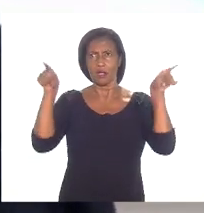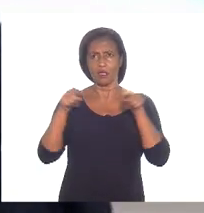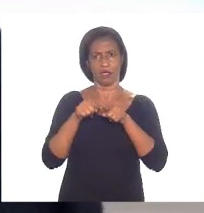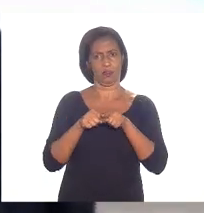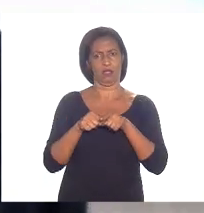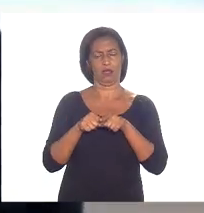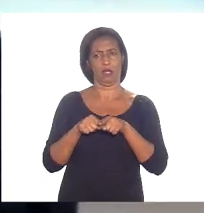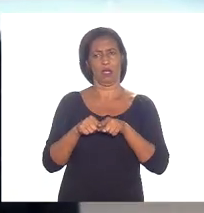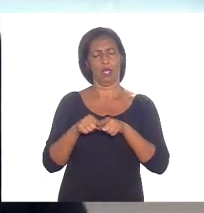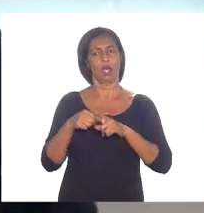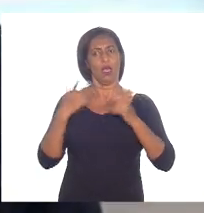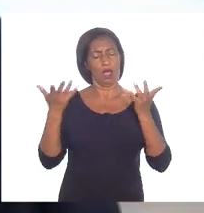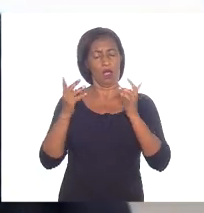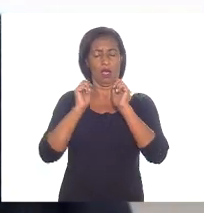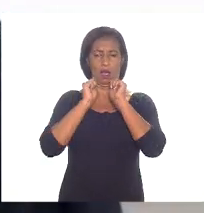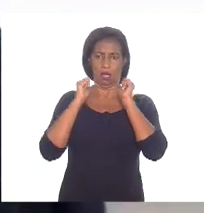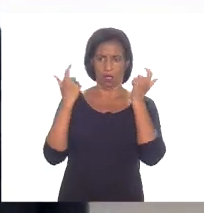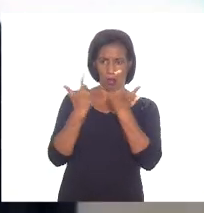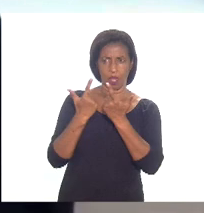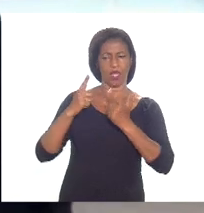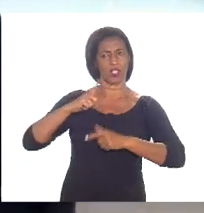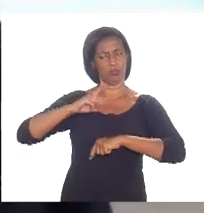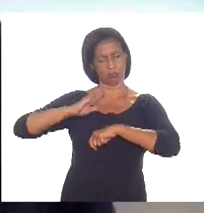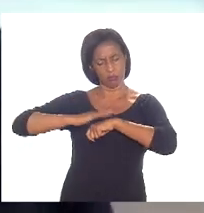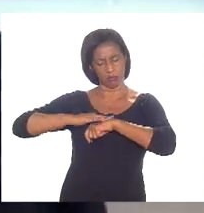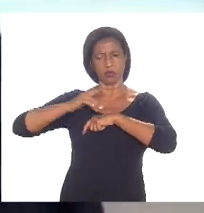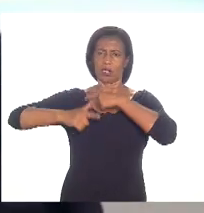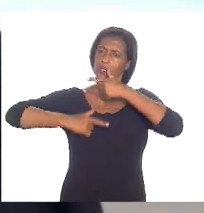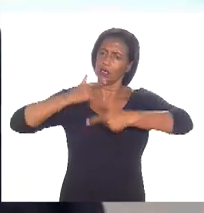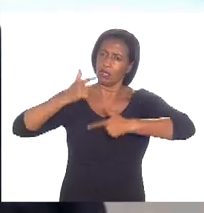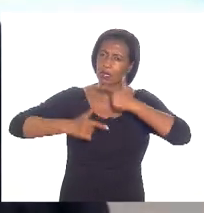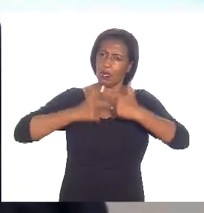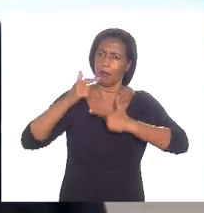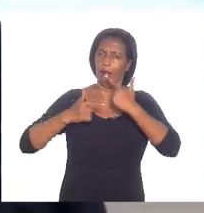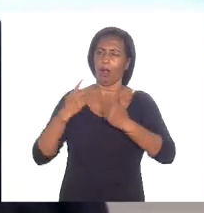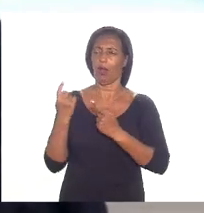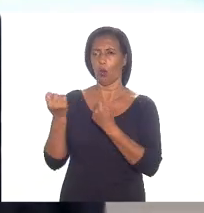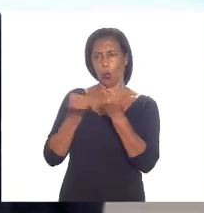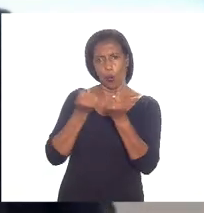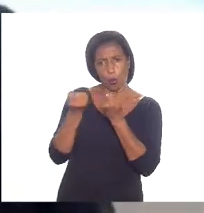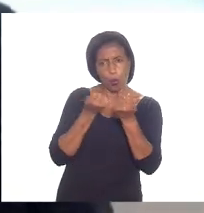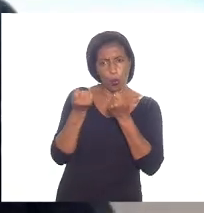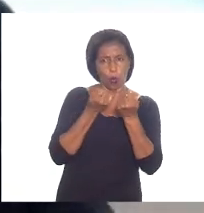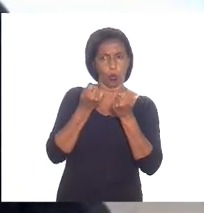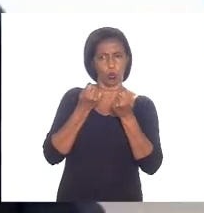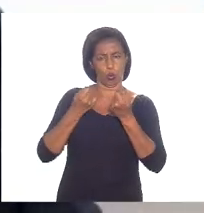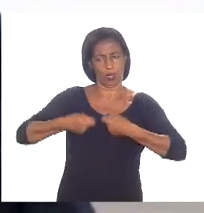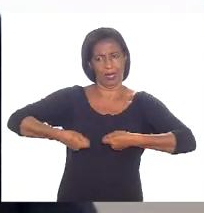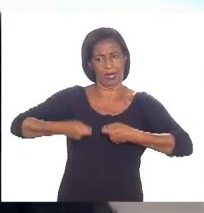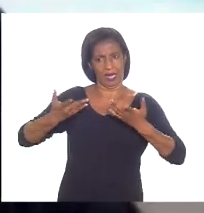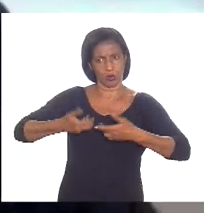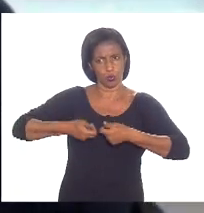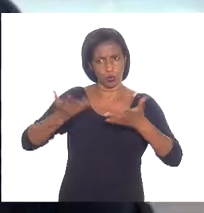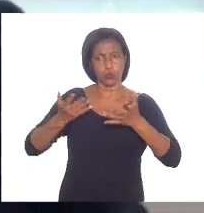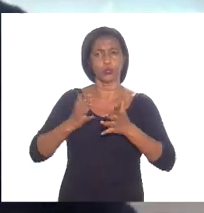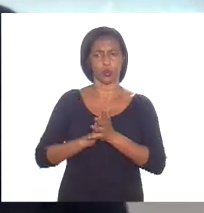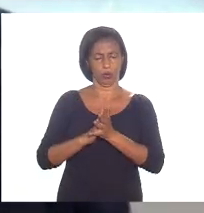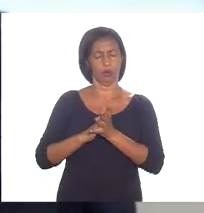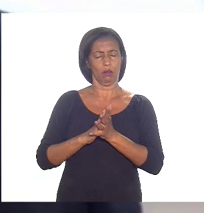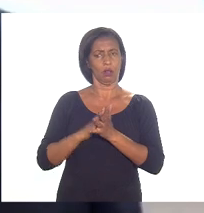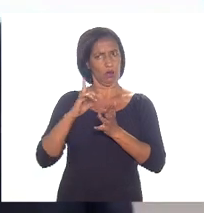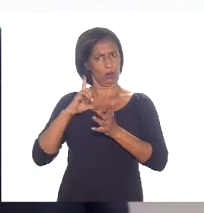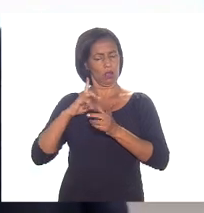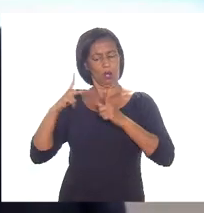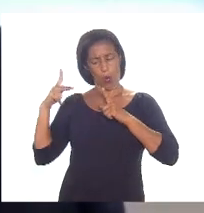tem trabalhado, fruto da austeridade de Vossa Excelência, presidente, no controle de gastos. A Assembleia tem cumprido o seu papel de cortar